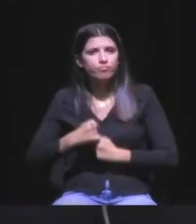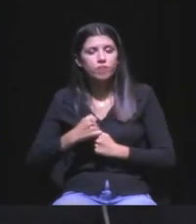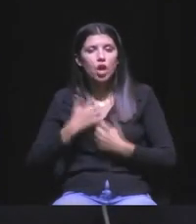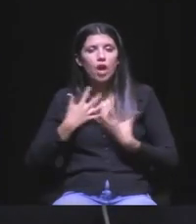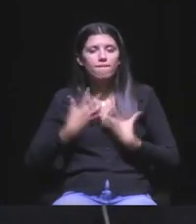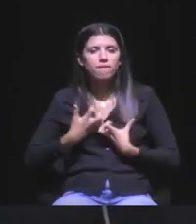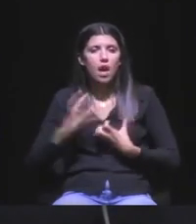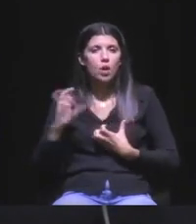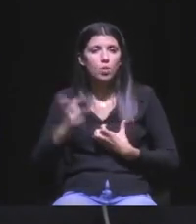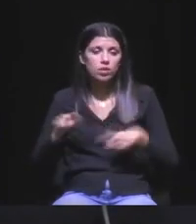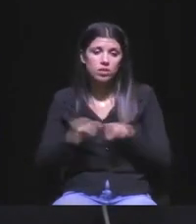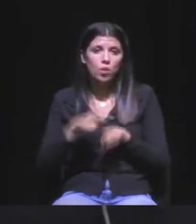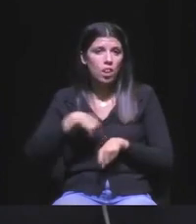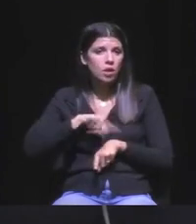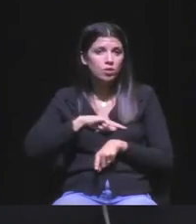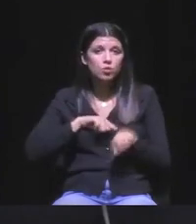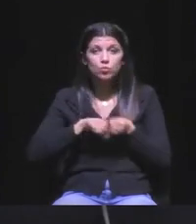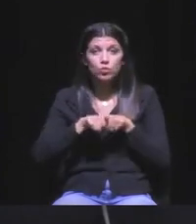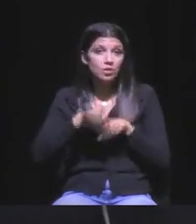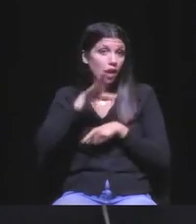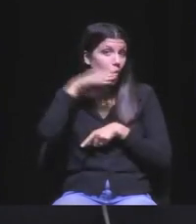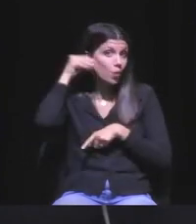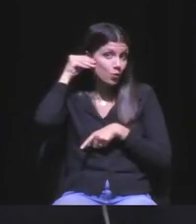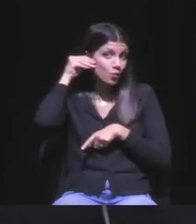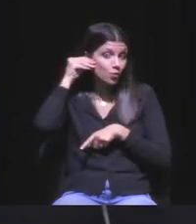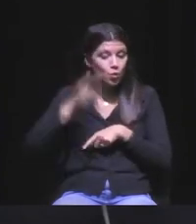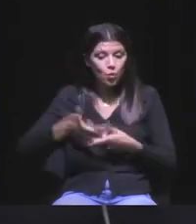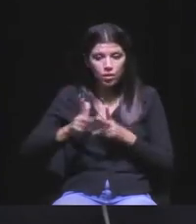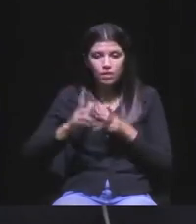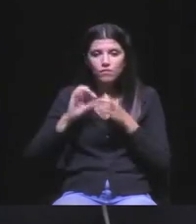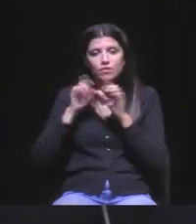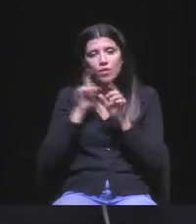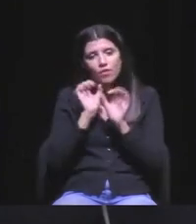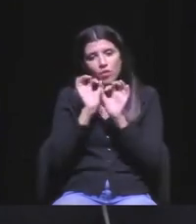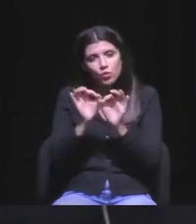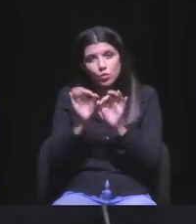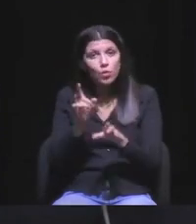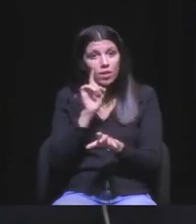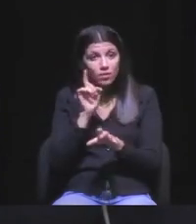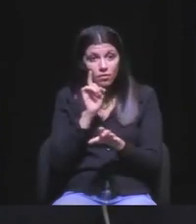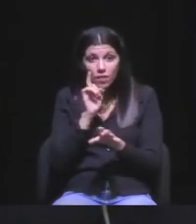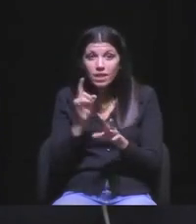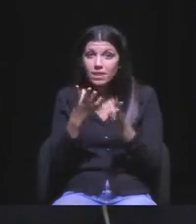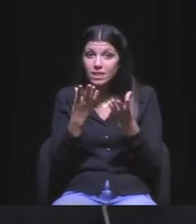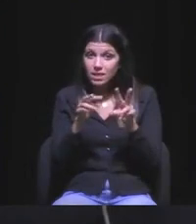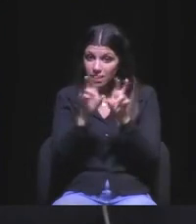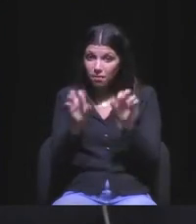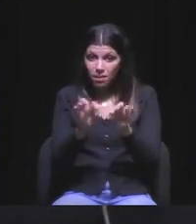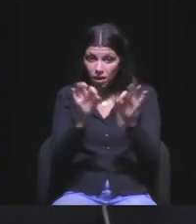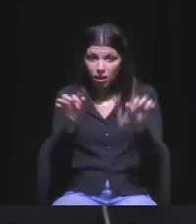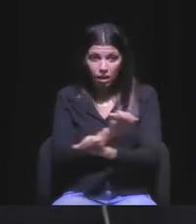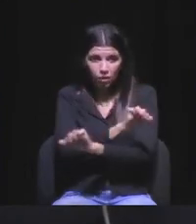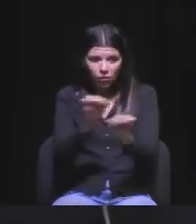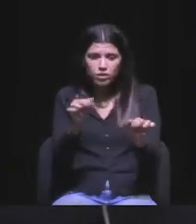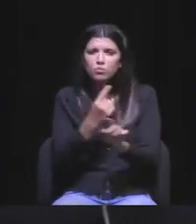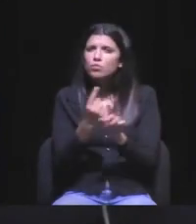frustração também acontece connosco, políticas e políticos adultos. O LIVRE está convosco e tem defendido muito do que falaram aqui, e também não percebemos porque é que não